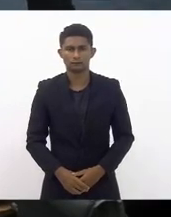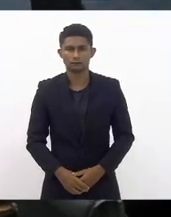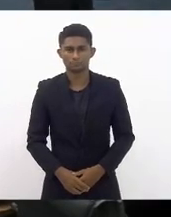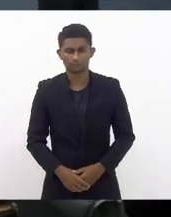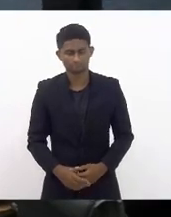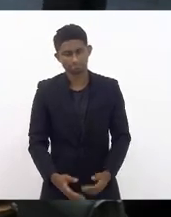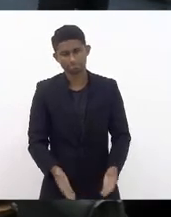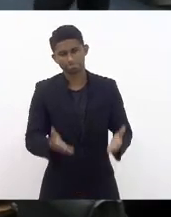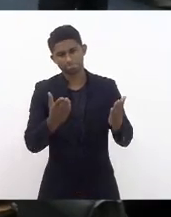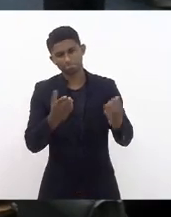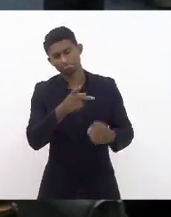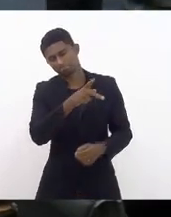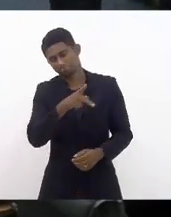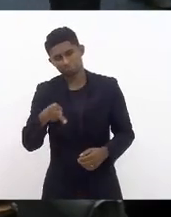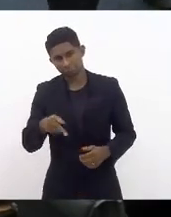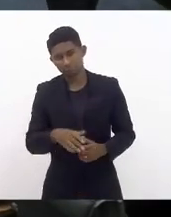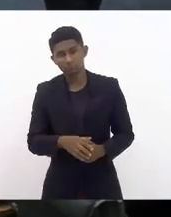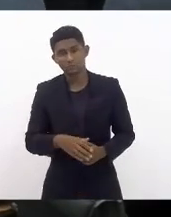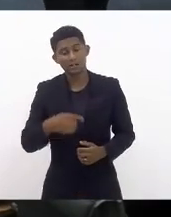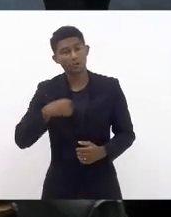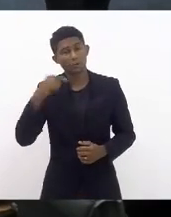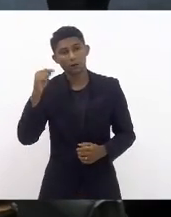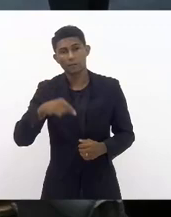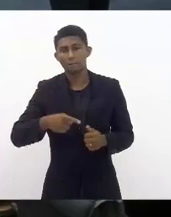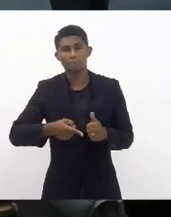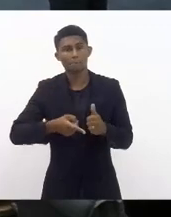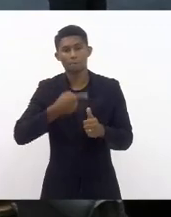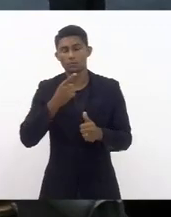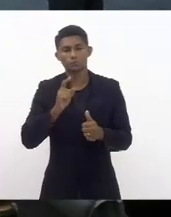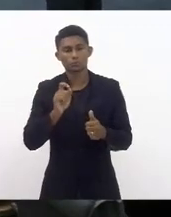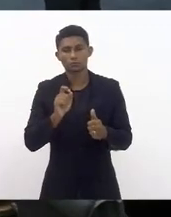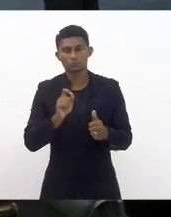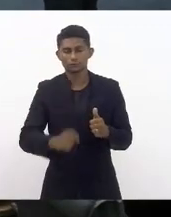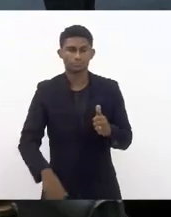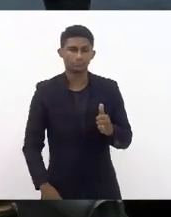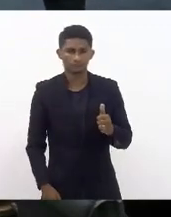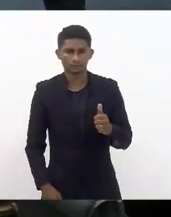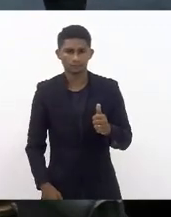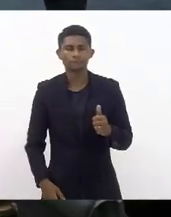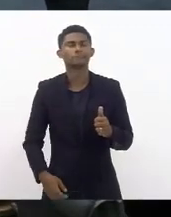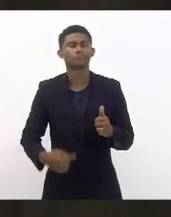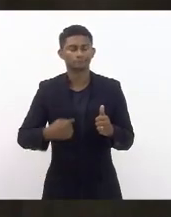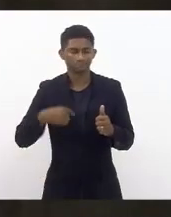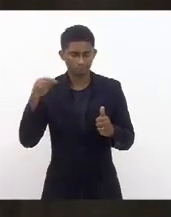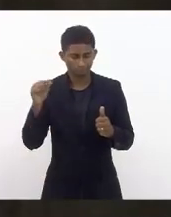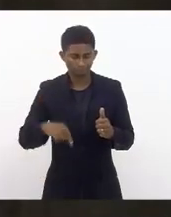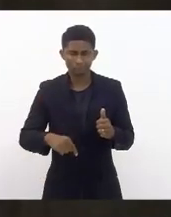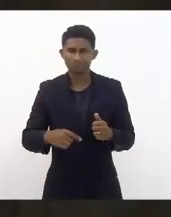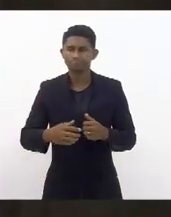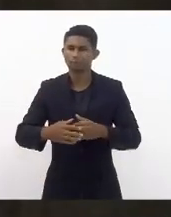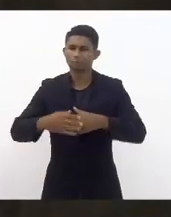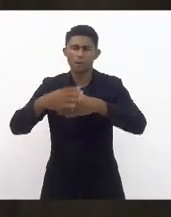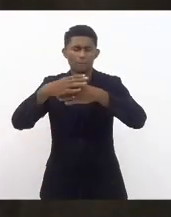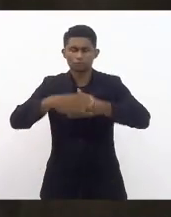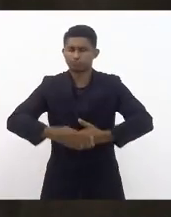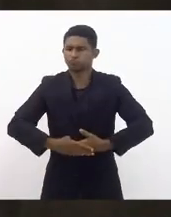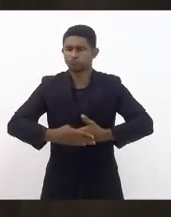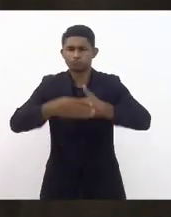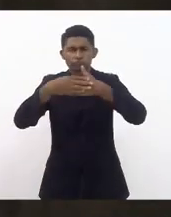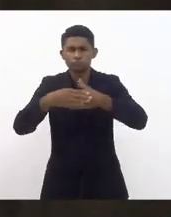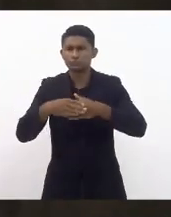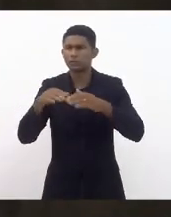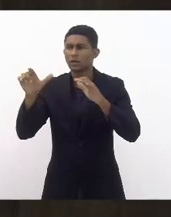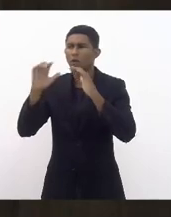Senhor presidente, eu quero, em primeiro lugar, fazer aqui uma saudação à comunidade acadêmica da